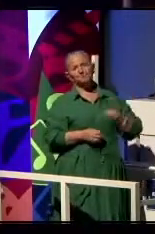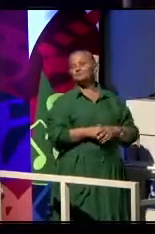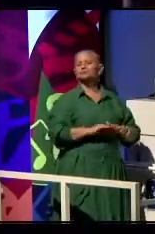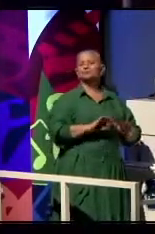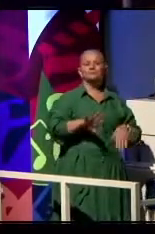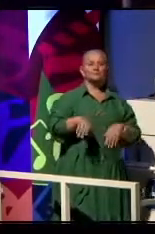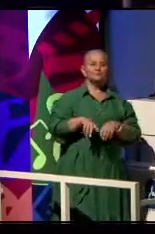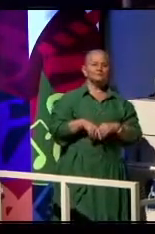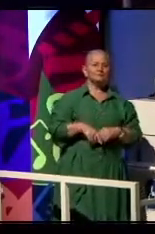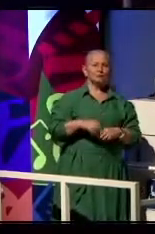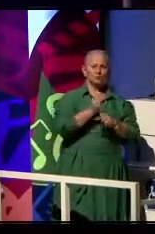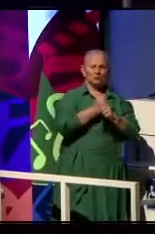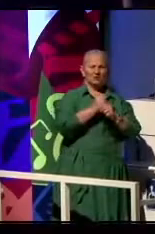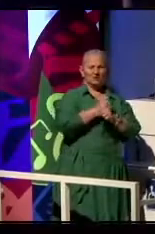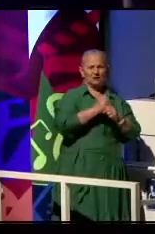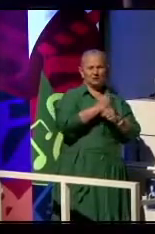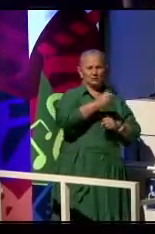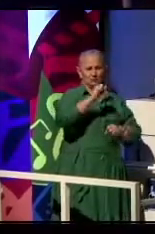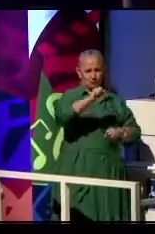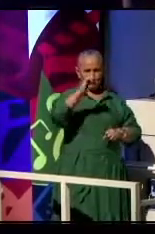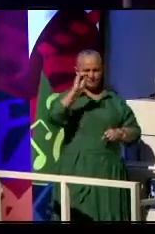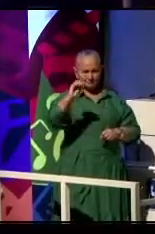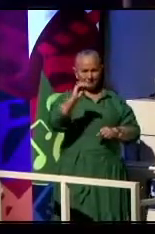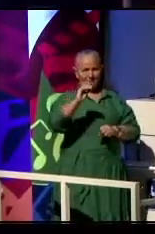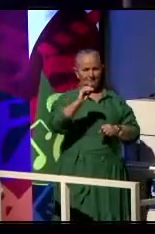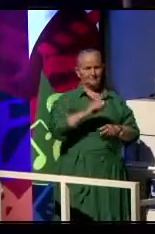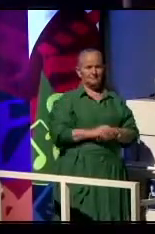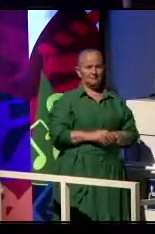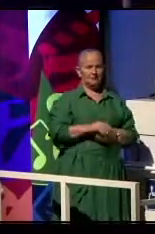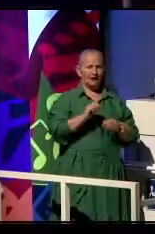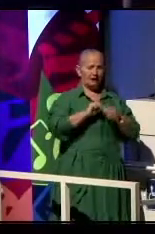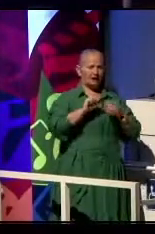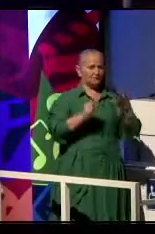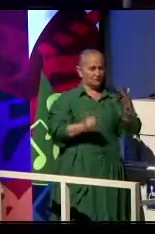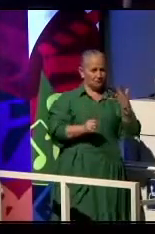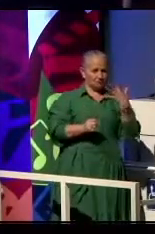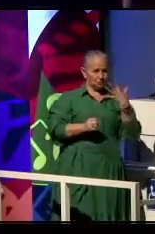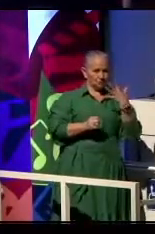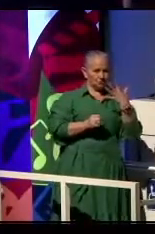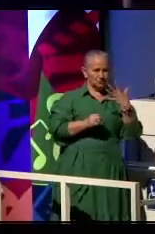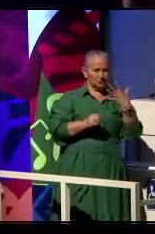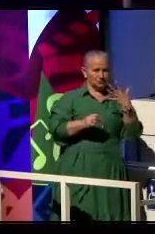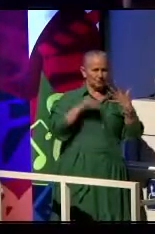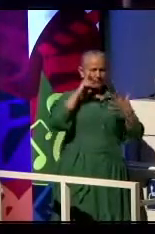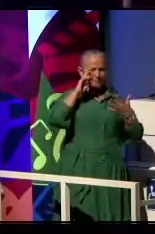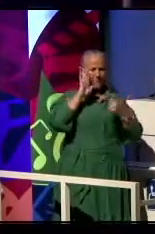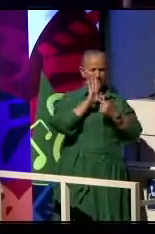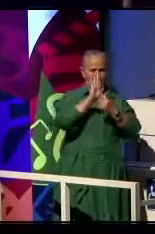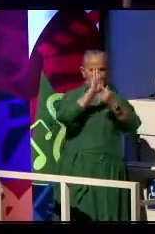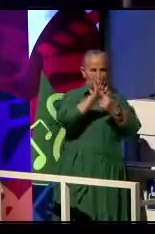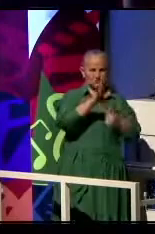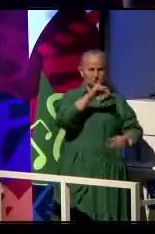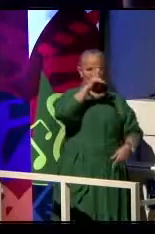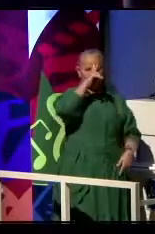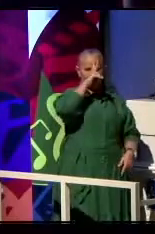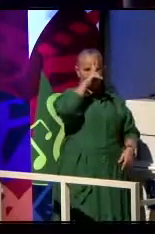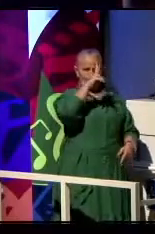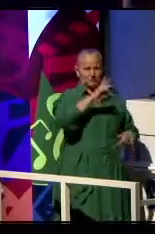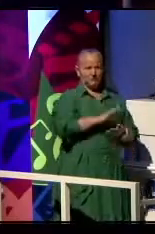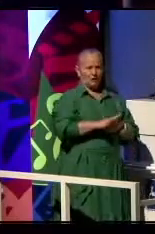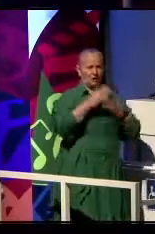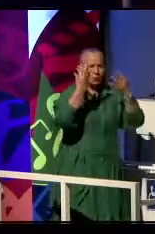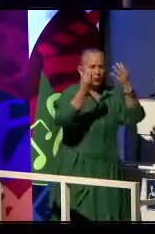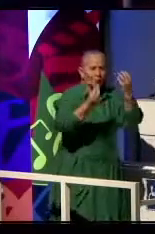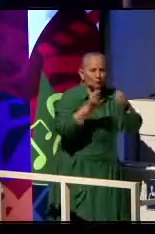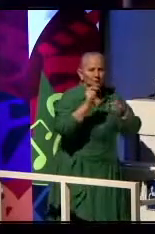80. Essa foto traduz toda a força, né, do Milton nas canções. Como que ele, olha